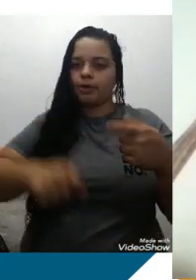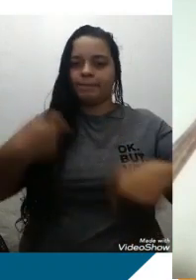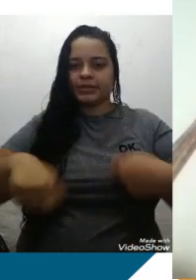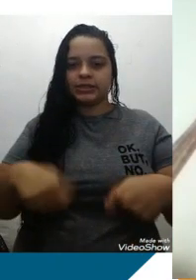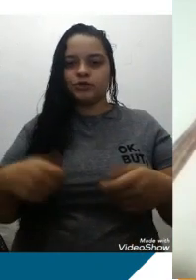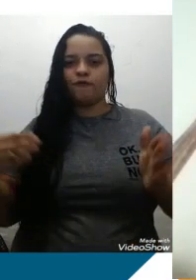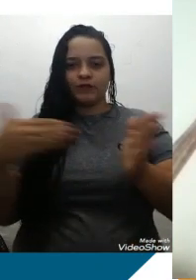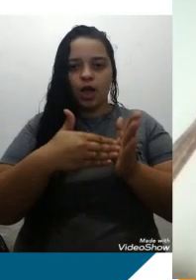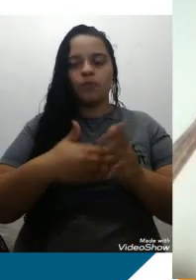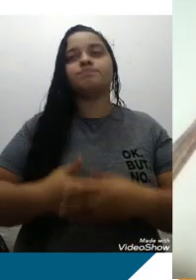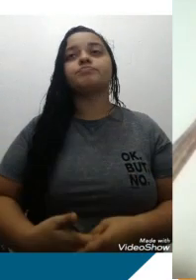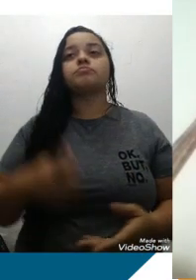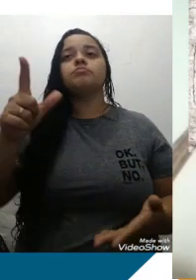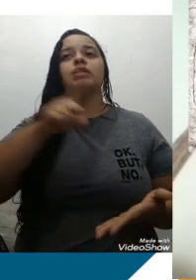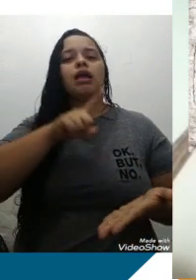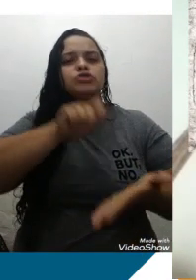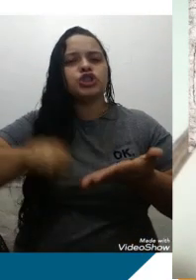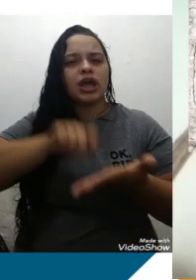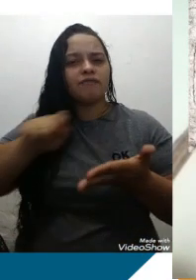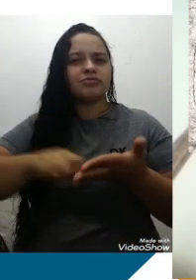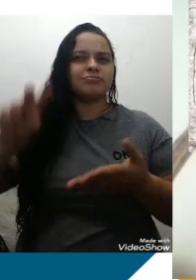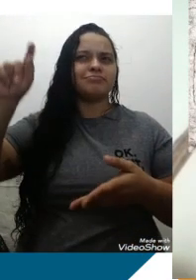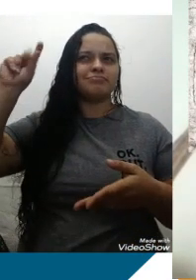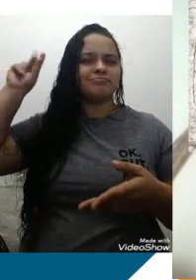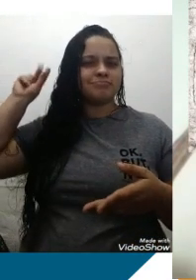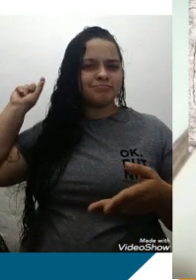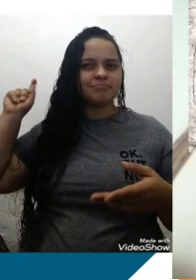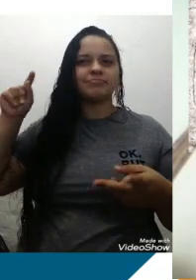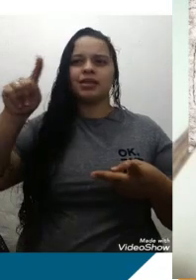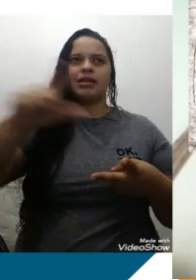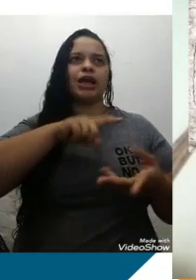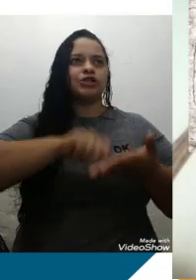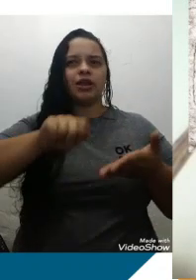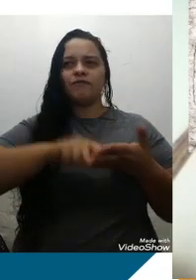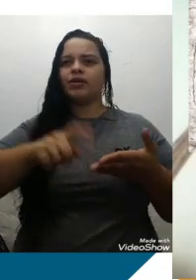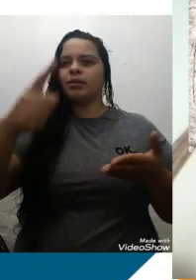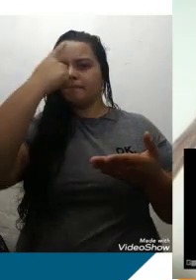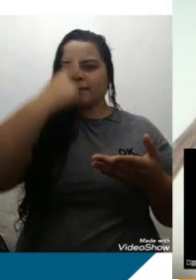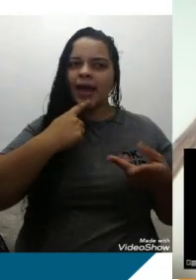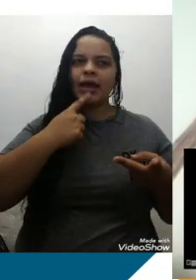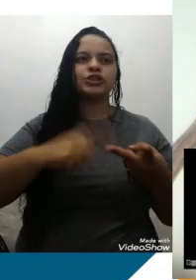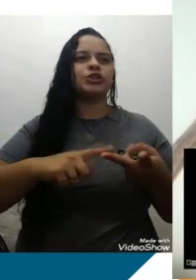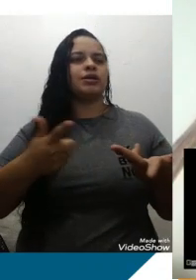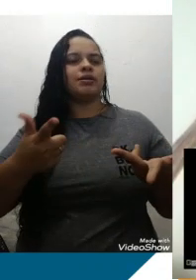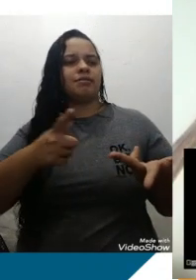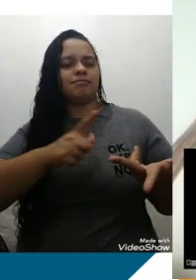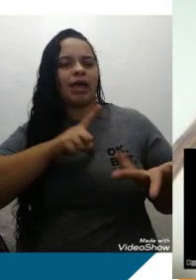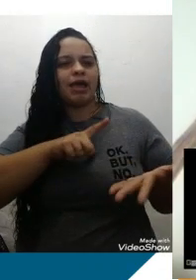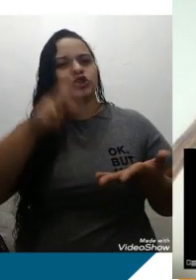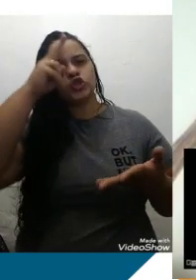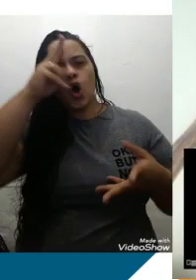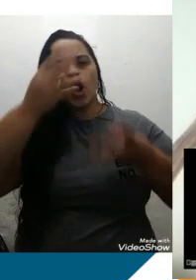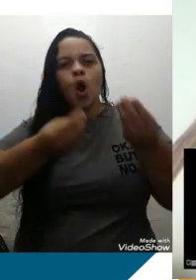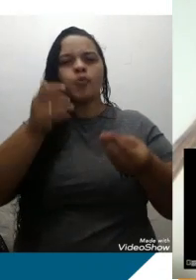tinham sistemas de escrita que davam conta desde os registros administrativos dos seus estados até a função de contar histórias desses povos